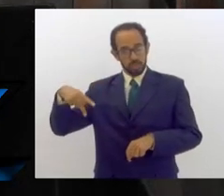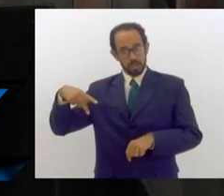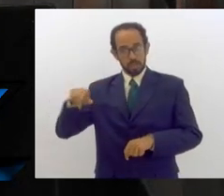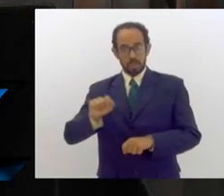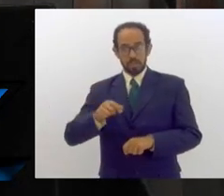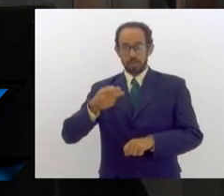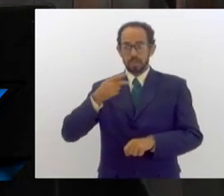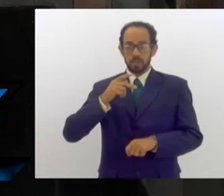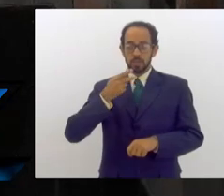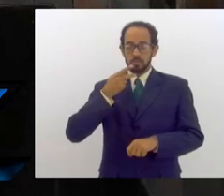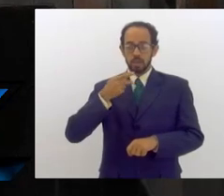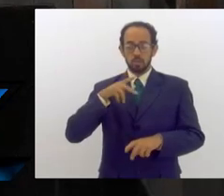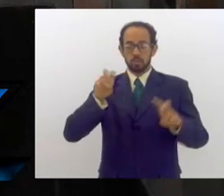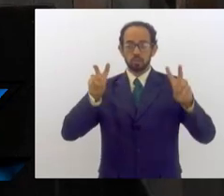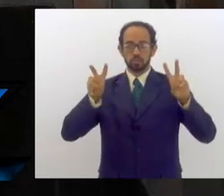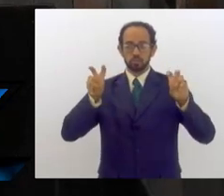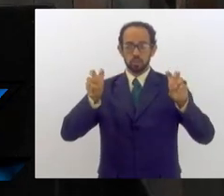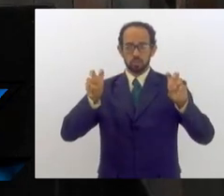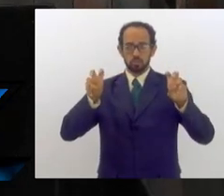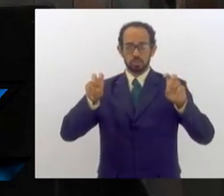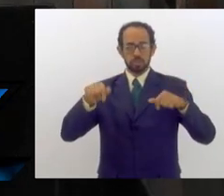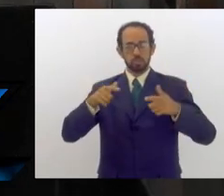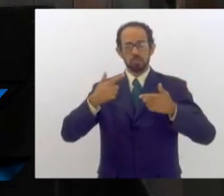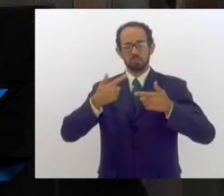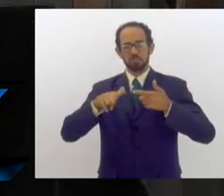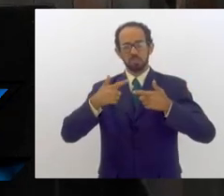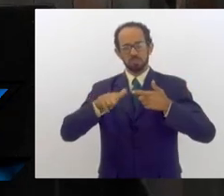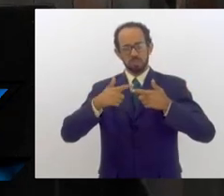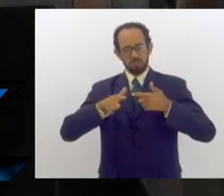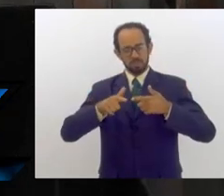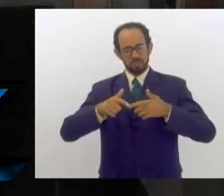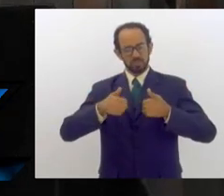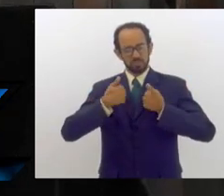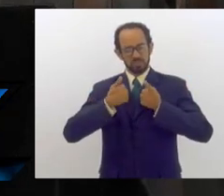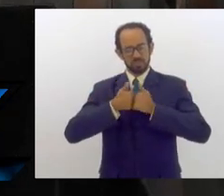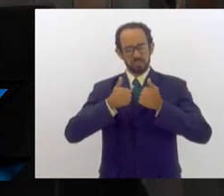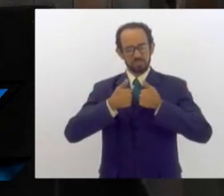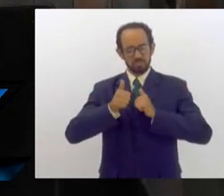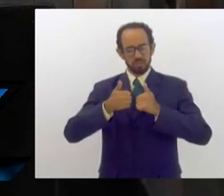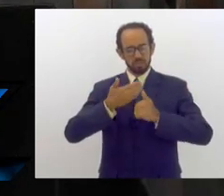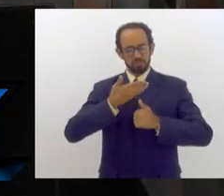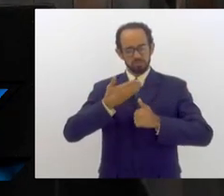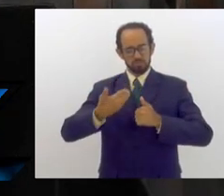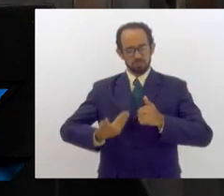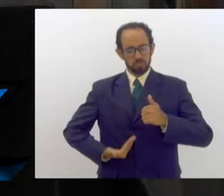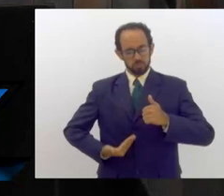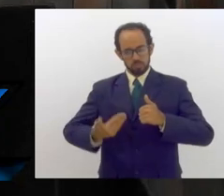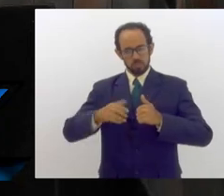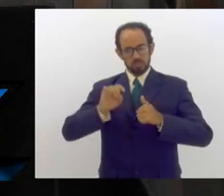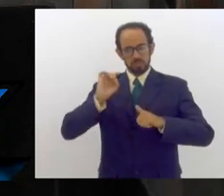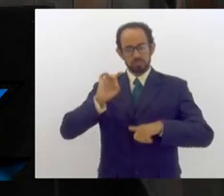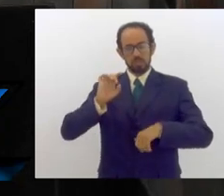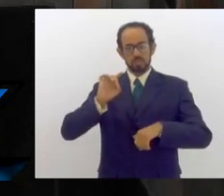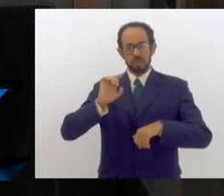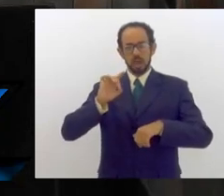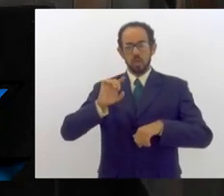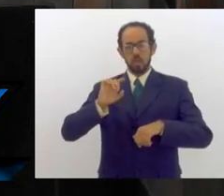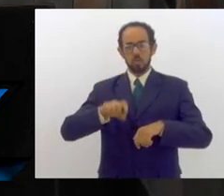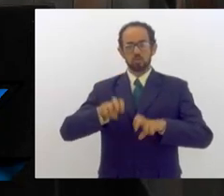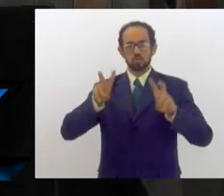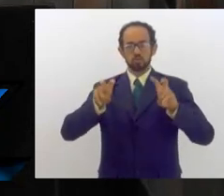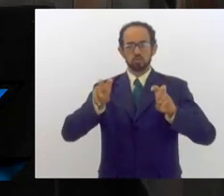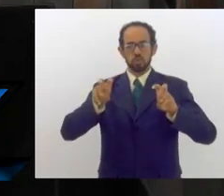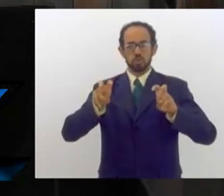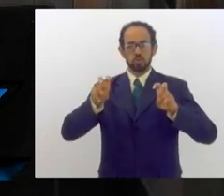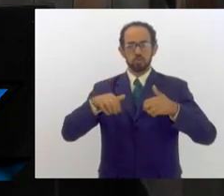se referia ao drama dos transportes públicos em especial sobre